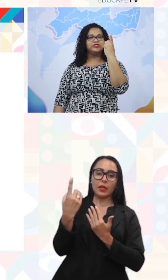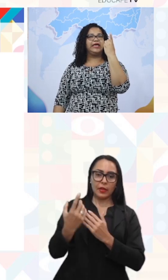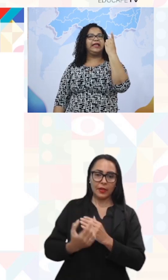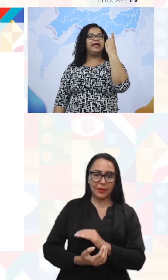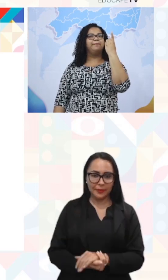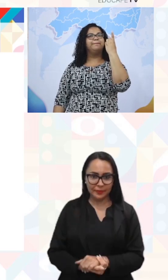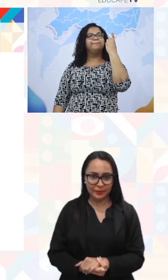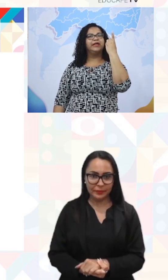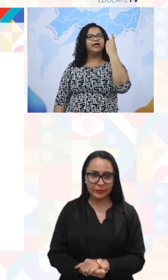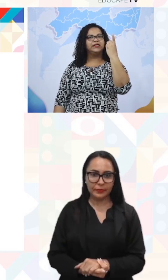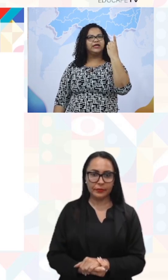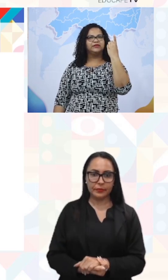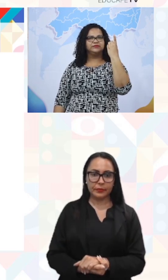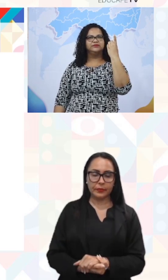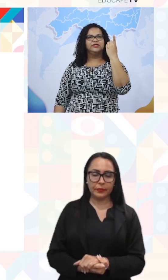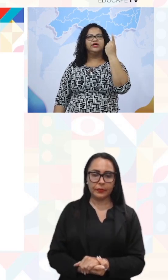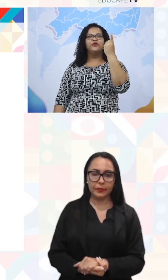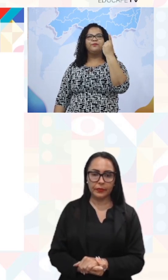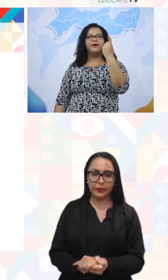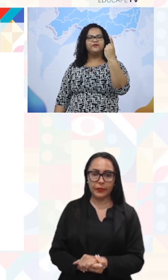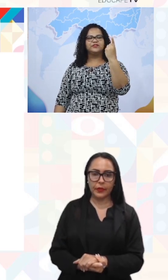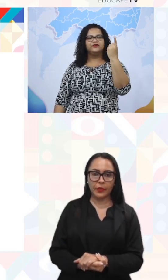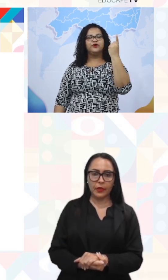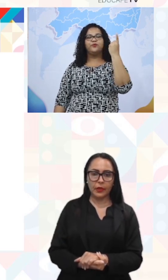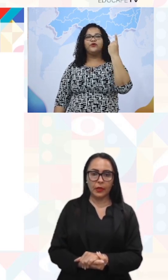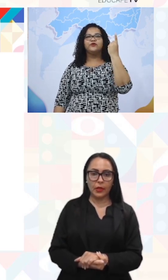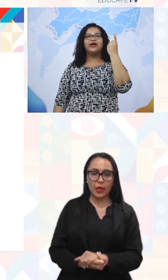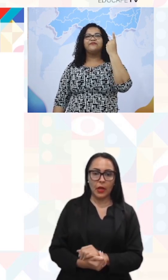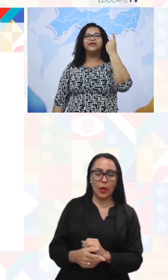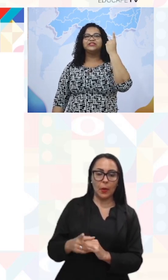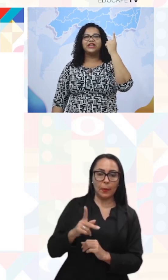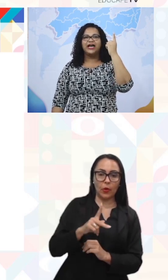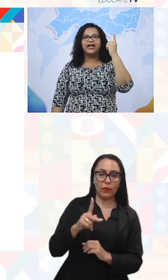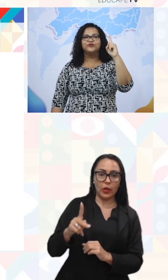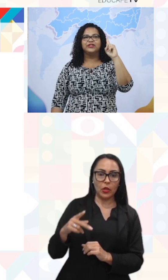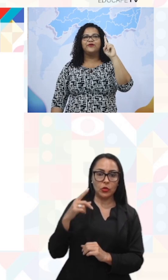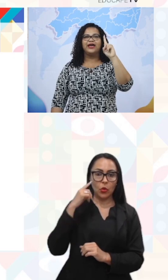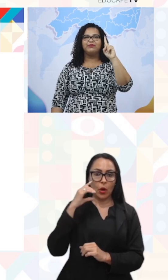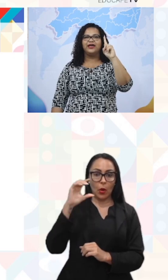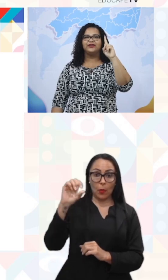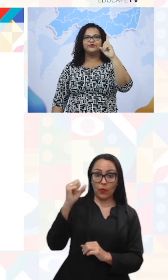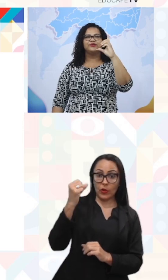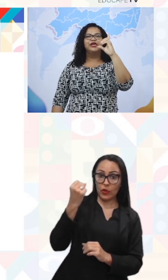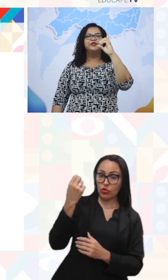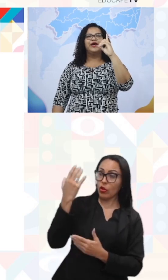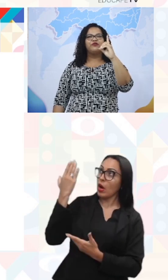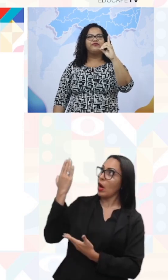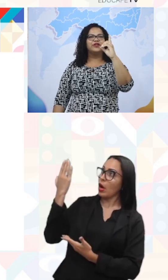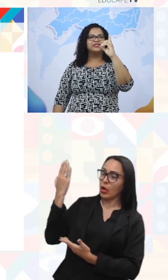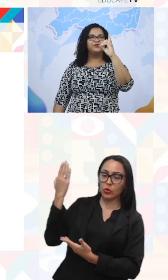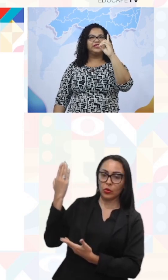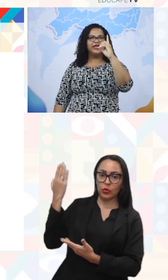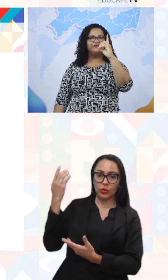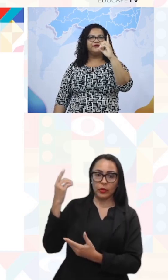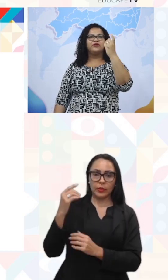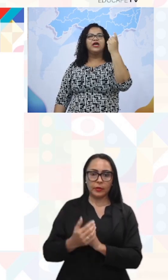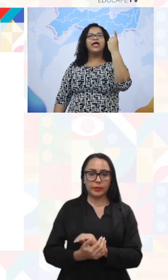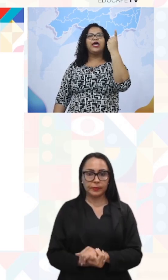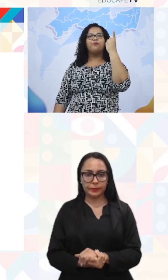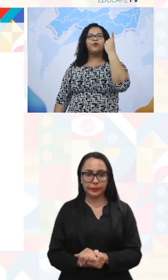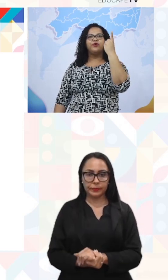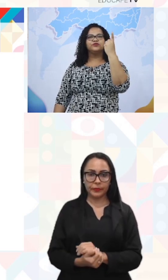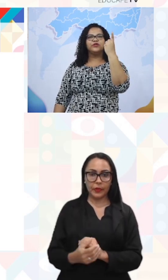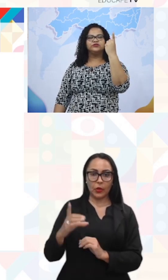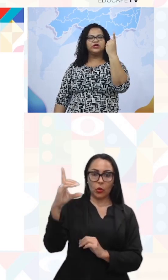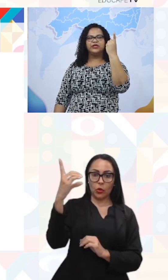Por isso que ela é branca. Opa, professora, o punho é fechado, não é aberto. Não é configuração em D, viu? É